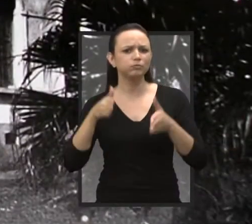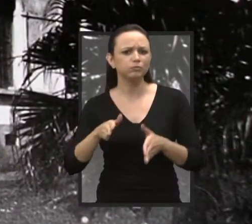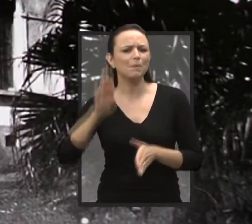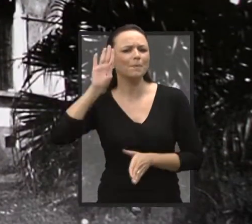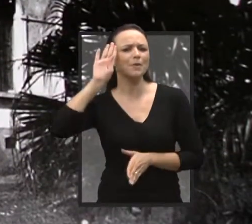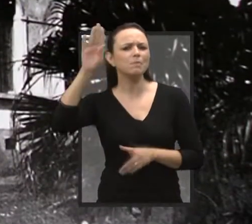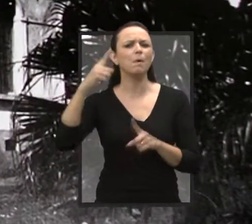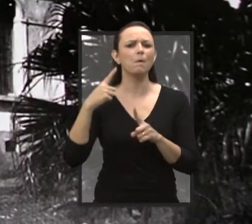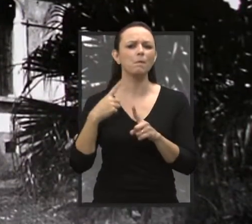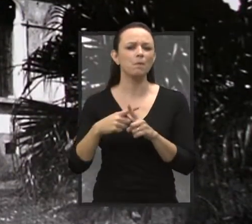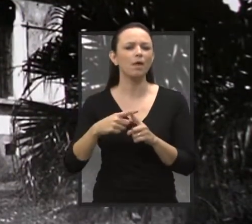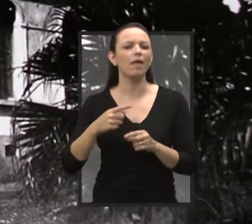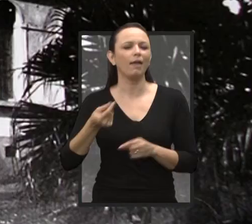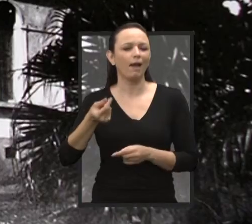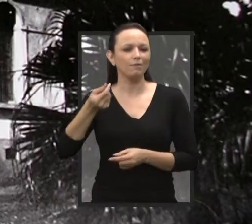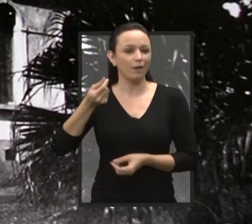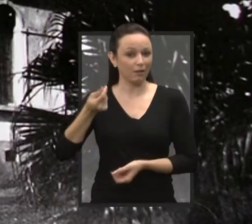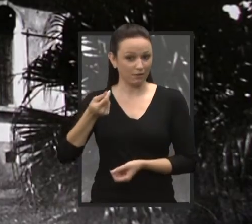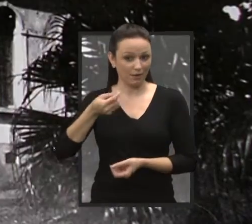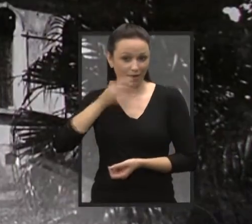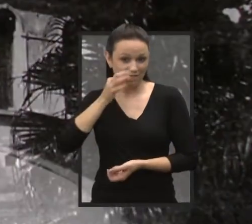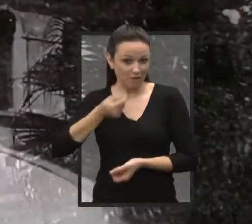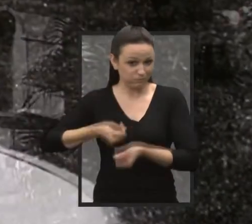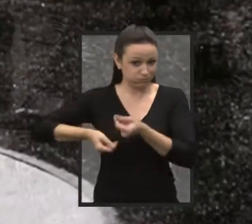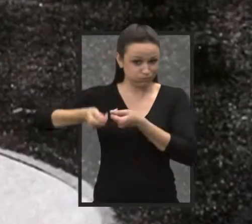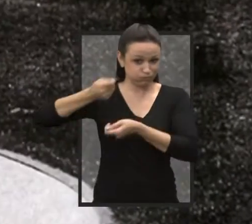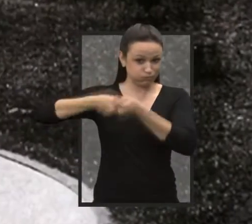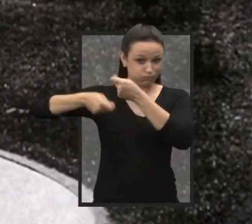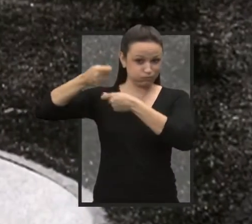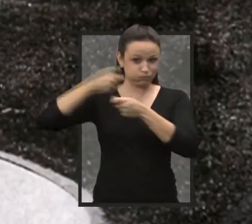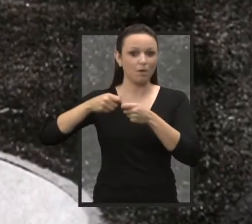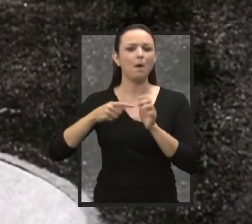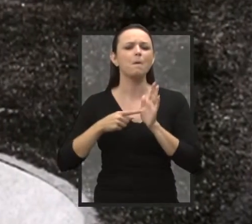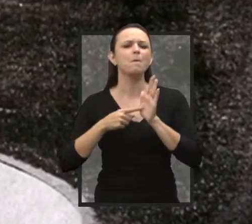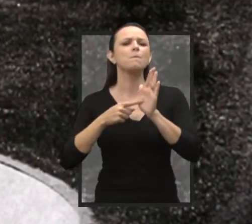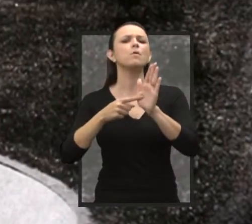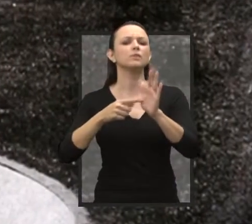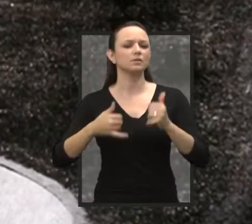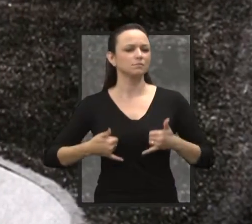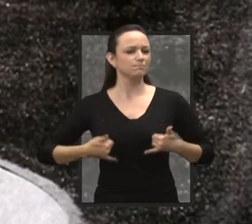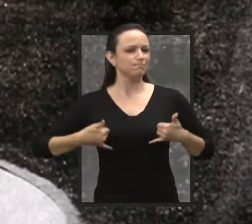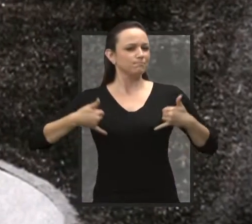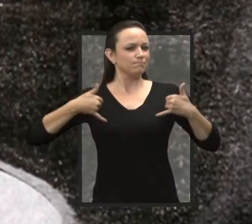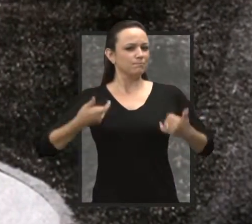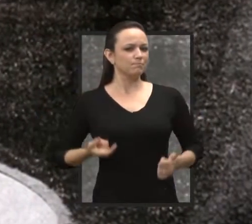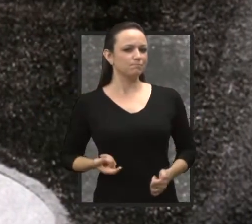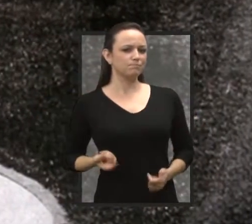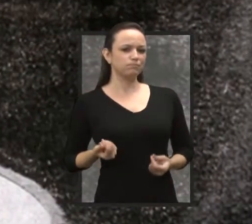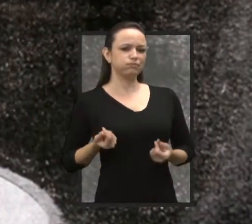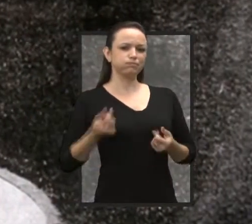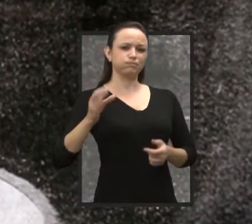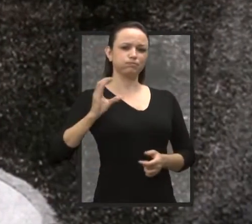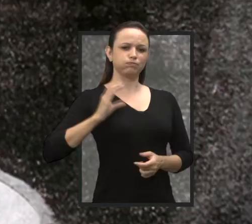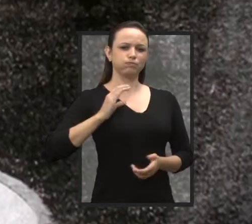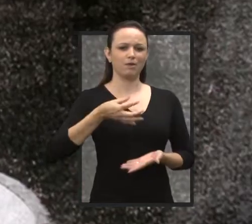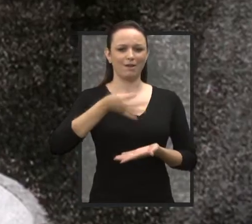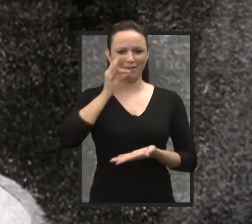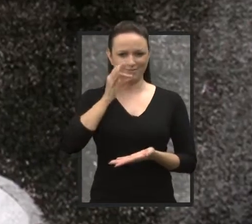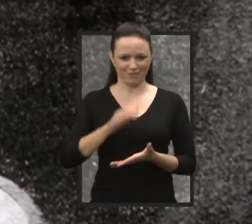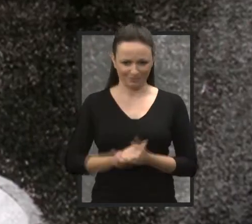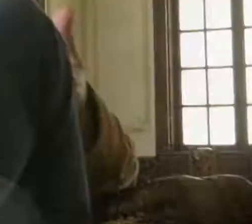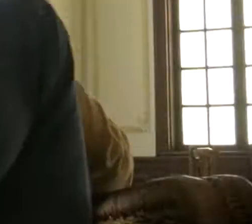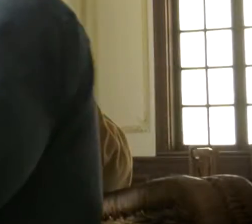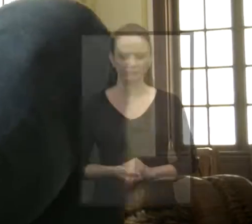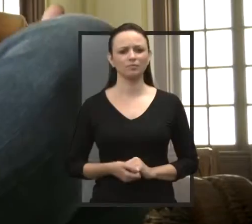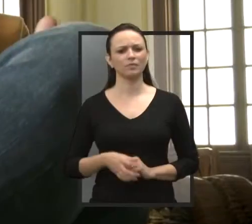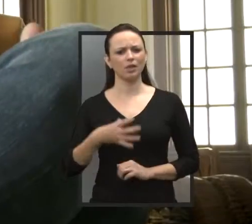do auge da economia cafeira. E o requinte das construções era uma forma de ostentar a riqueza proporcionada pelo